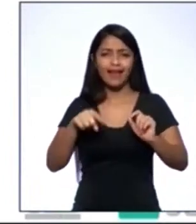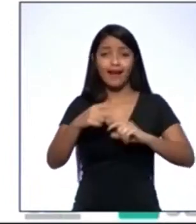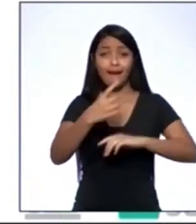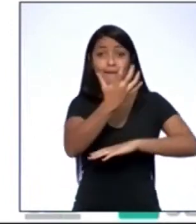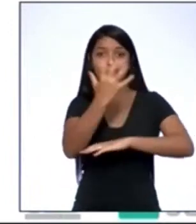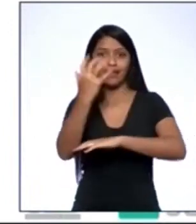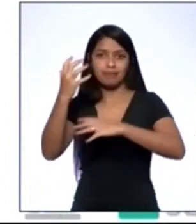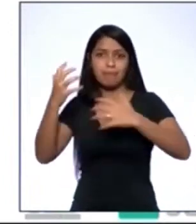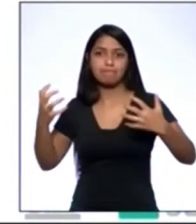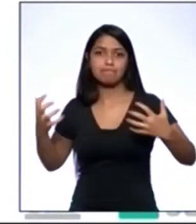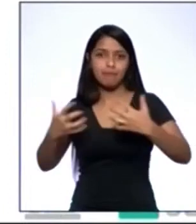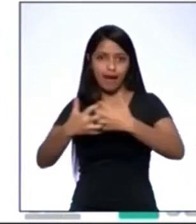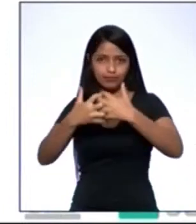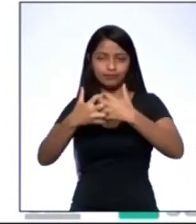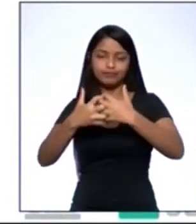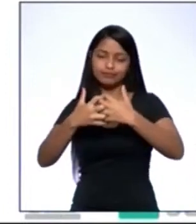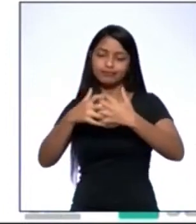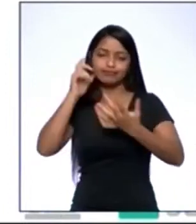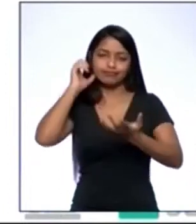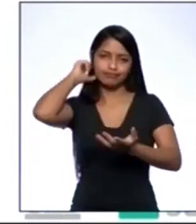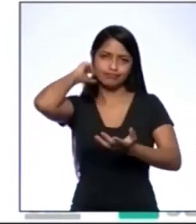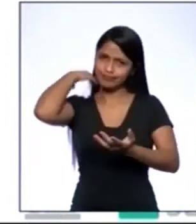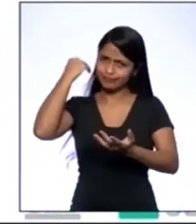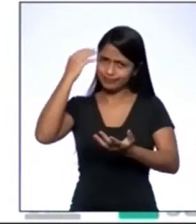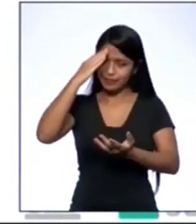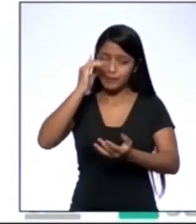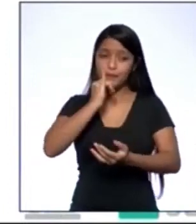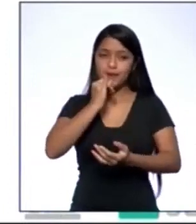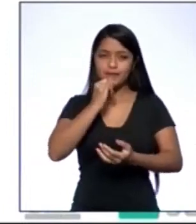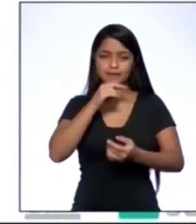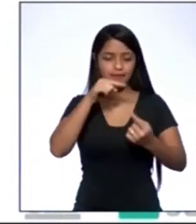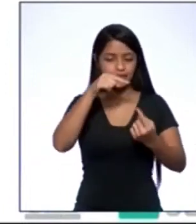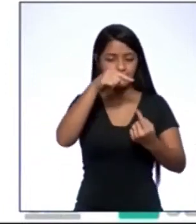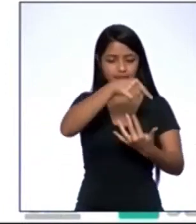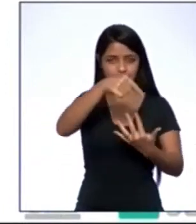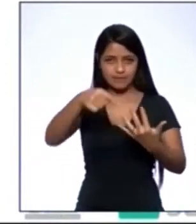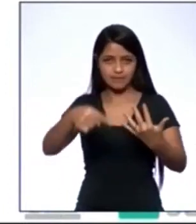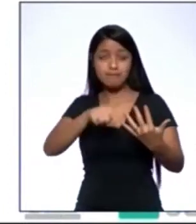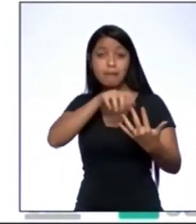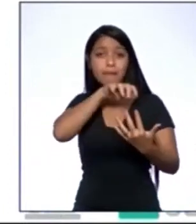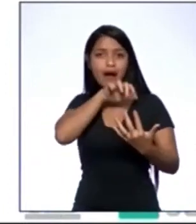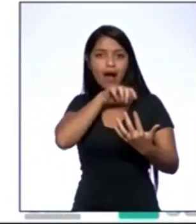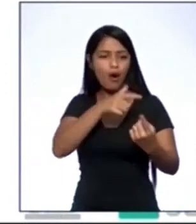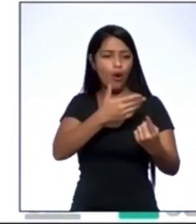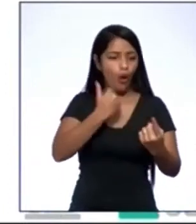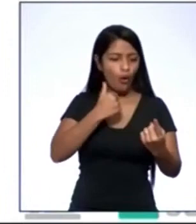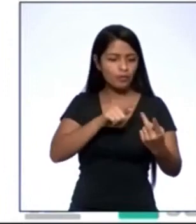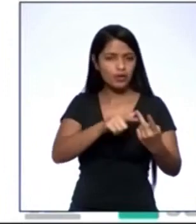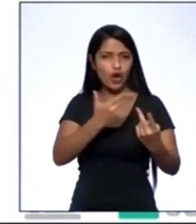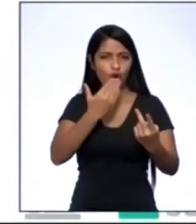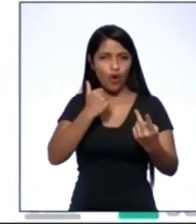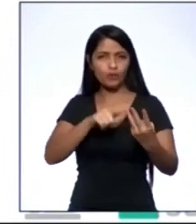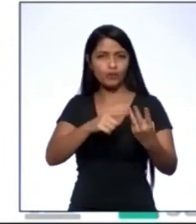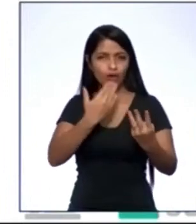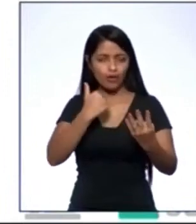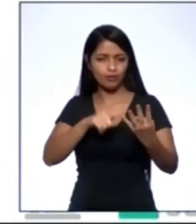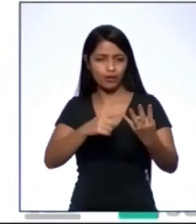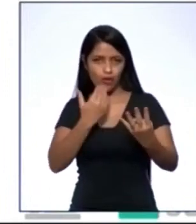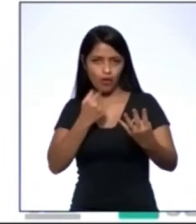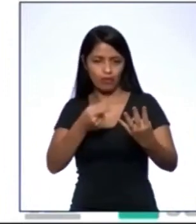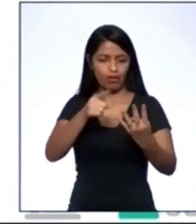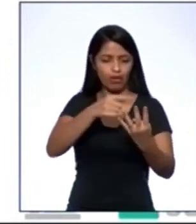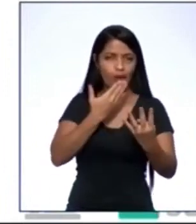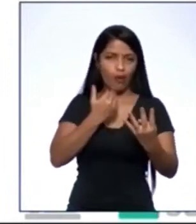ambiental. Entenda a teoria, entenda. Quando uma cadeia alimentar ela for contaminada pelo